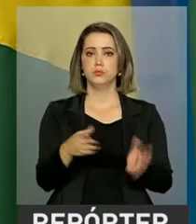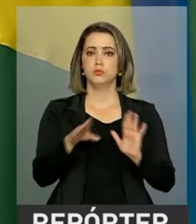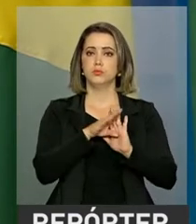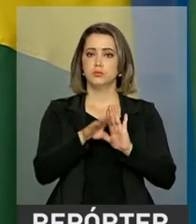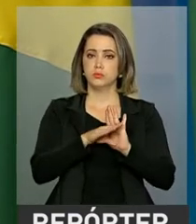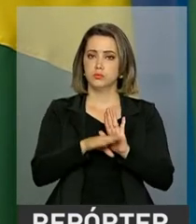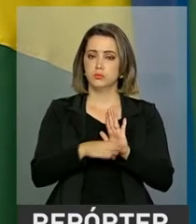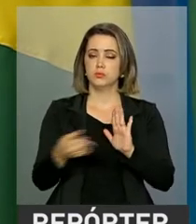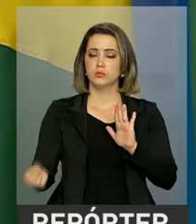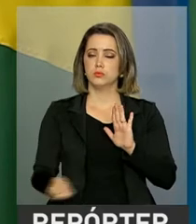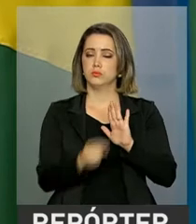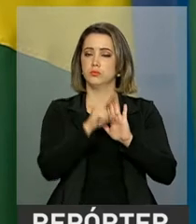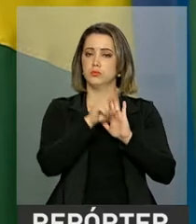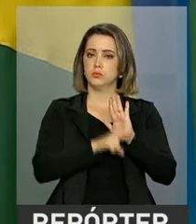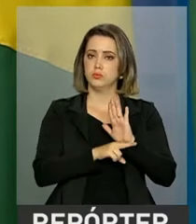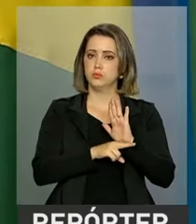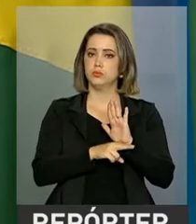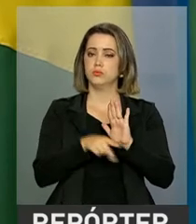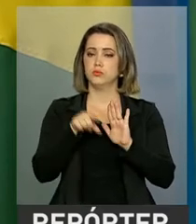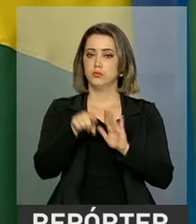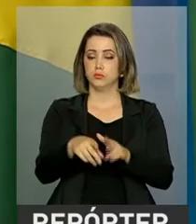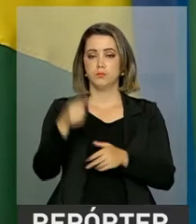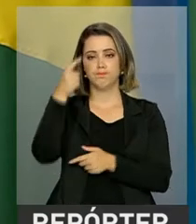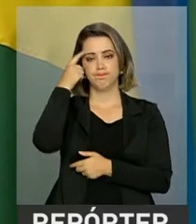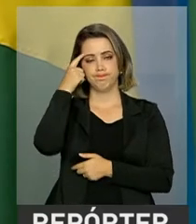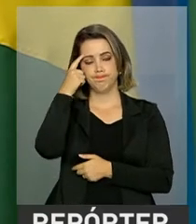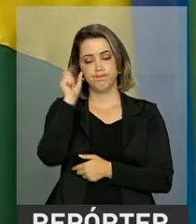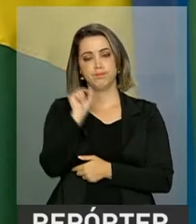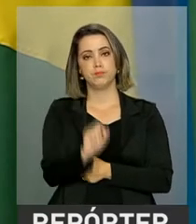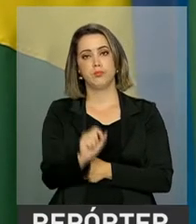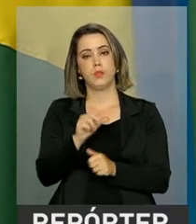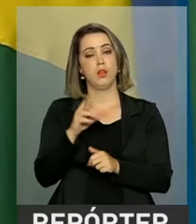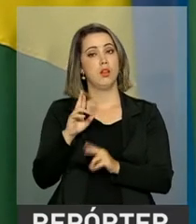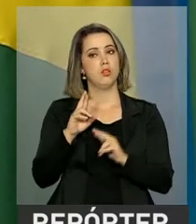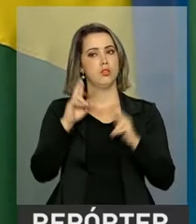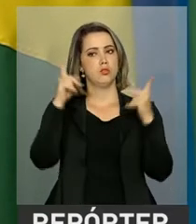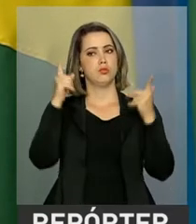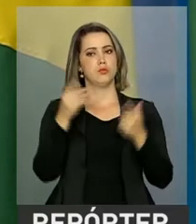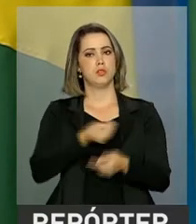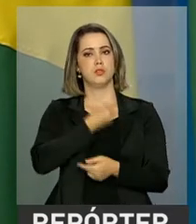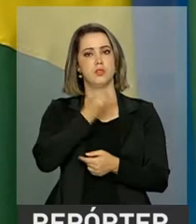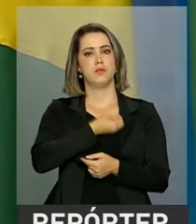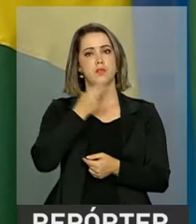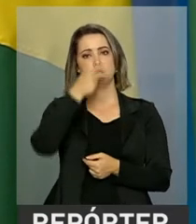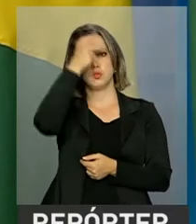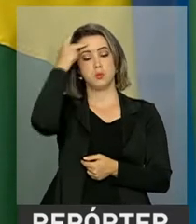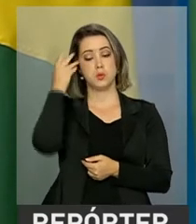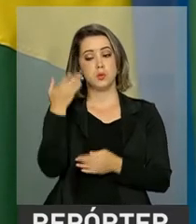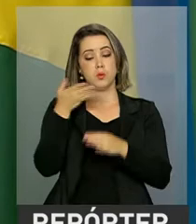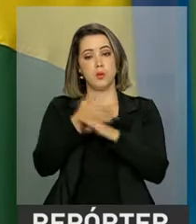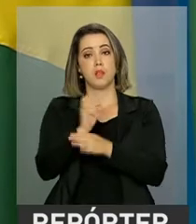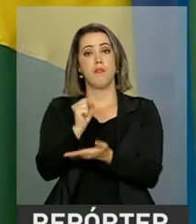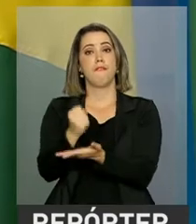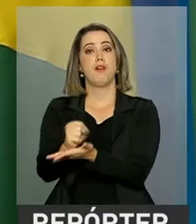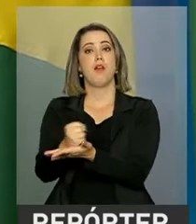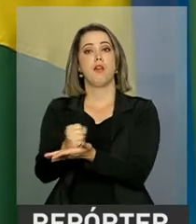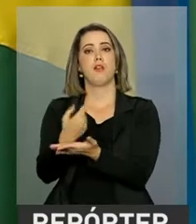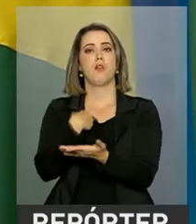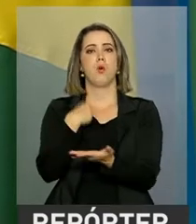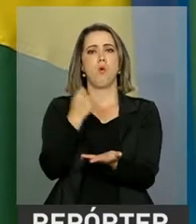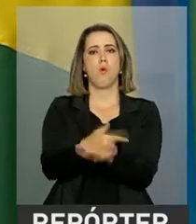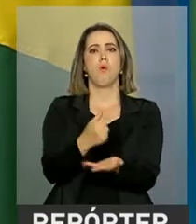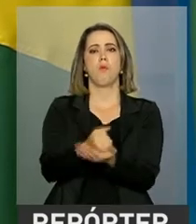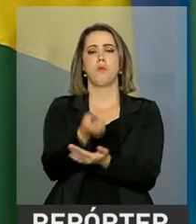adotada fará penso eu a diferença na vida de quem vai à farmácia comprar um remédio base